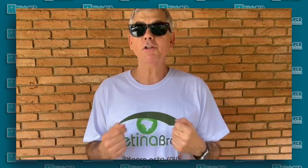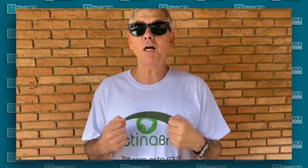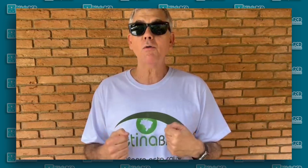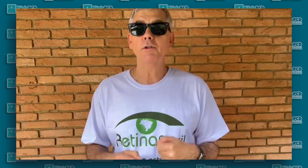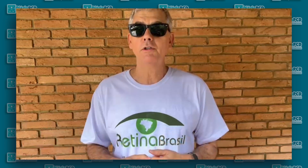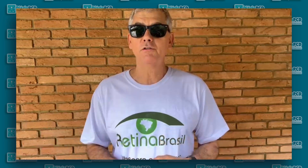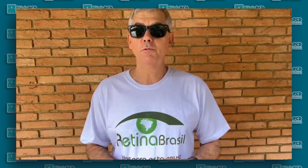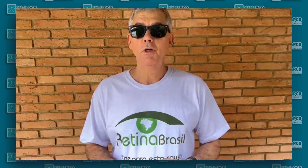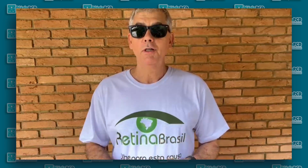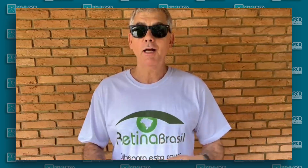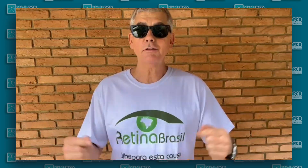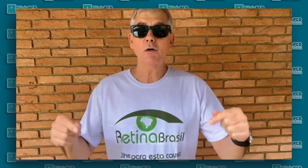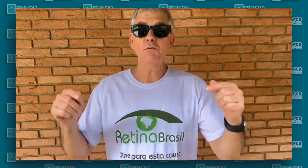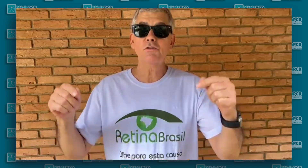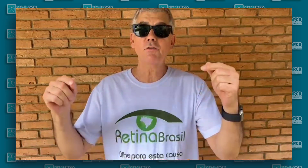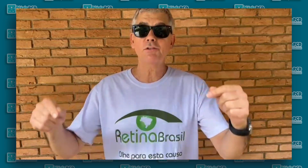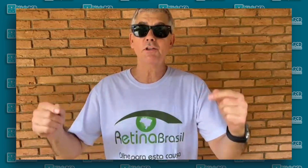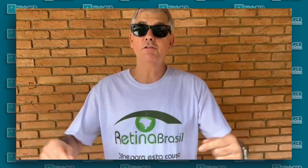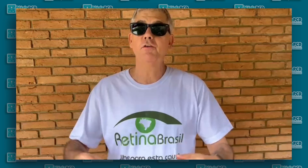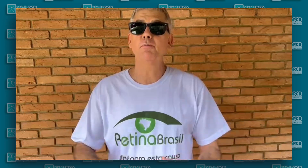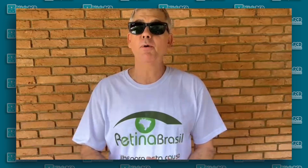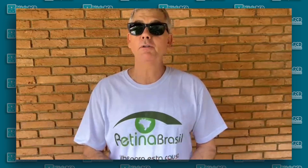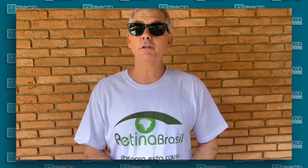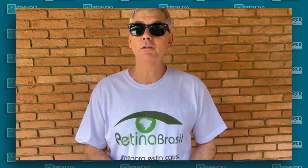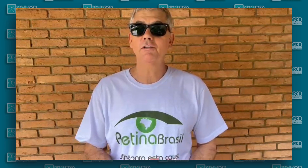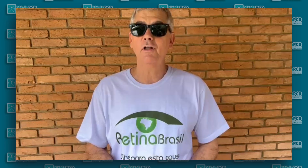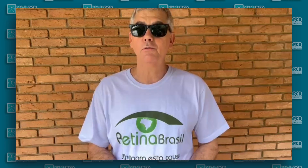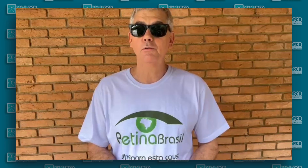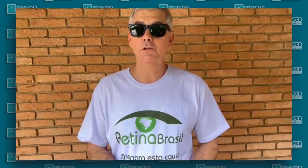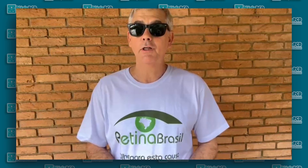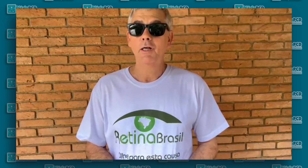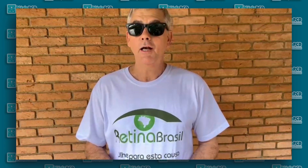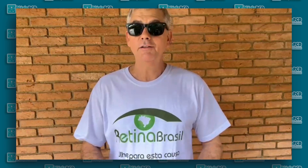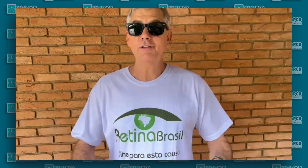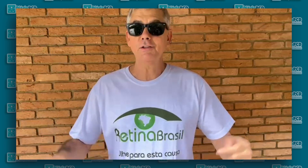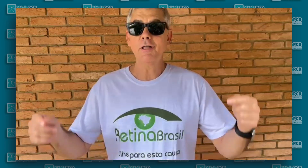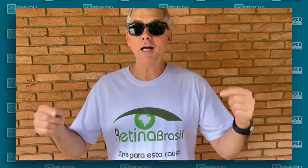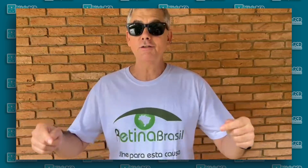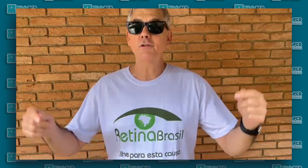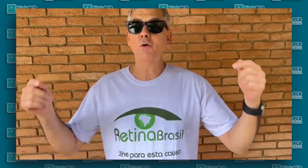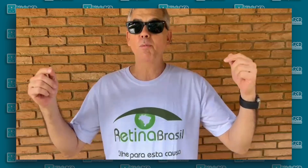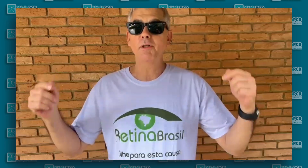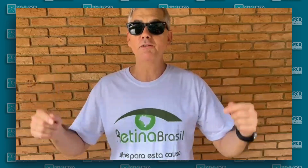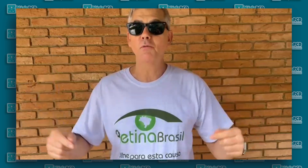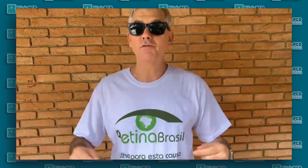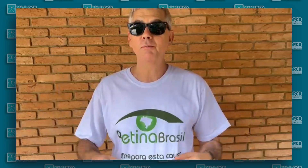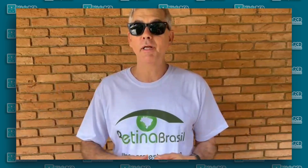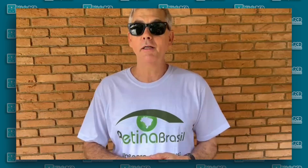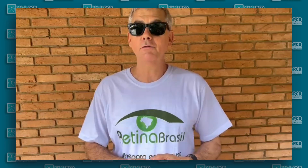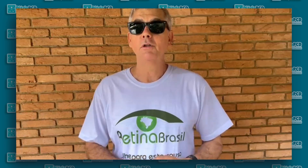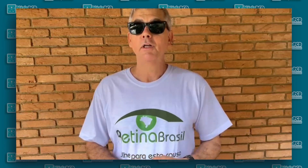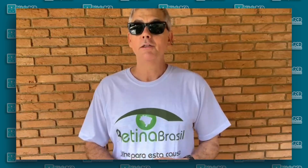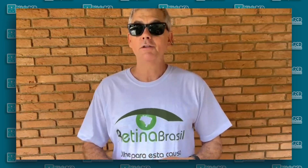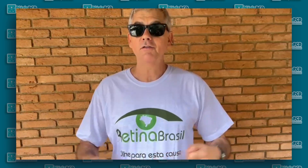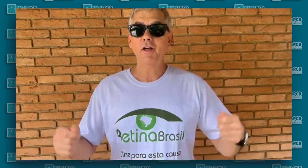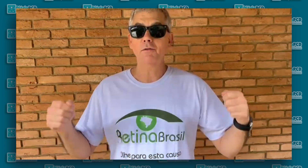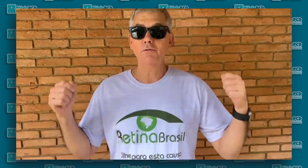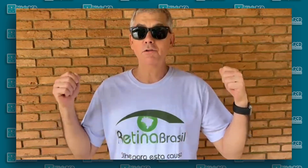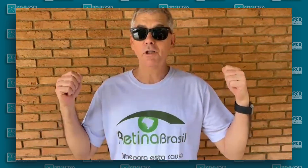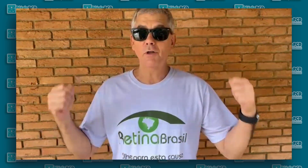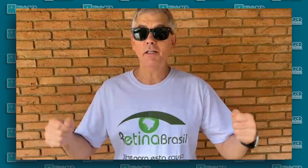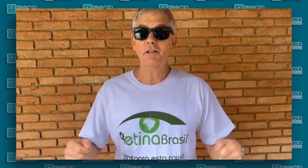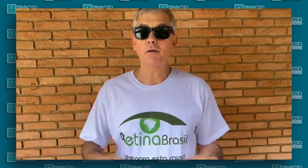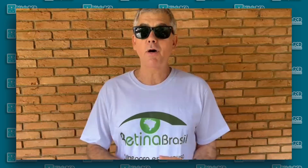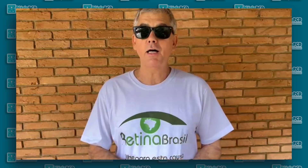nosso protagonismo. Cada um de vocês foi importante nessa luta. As entidades que compõem esse movimento, que